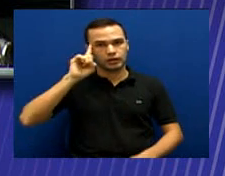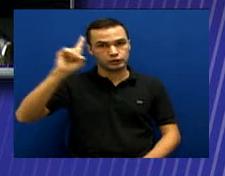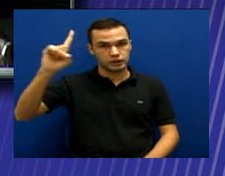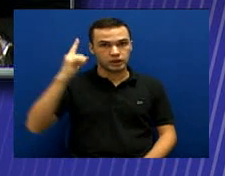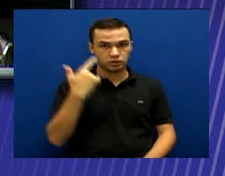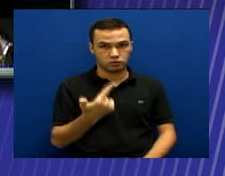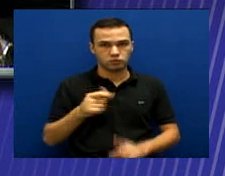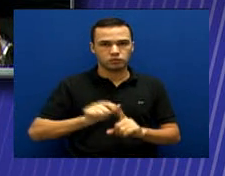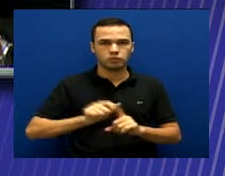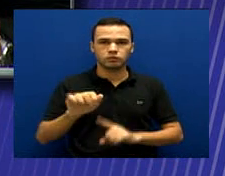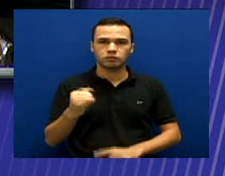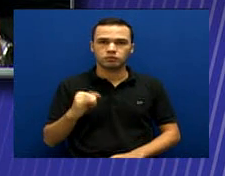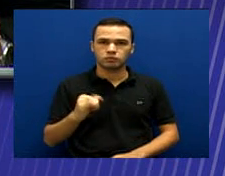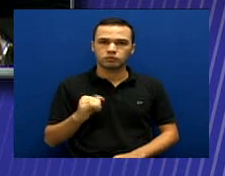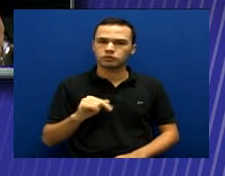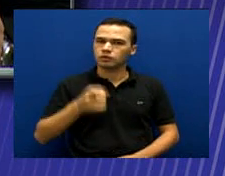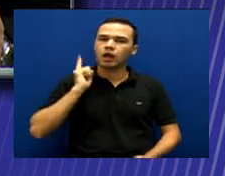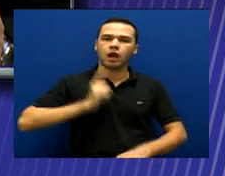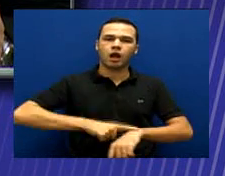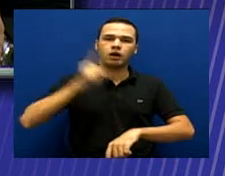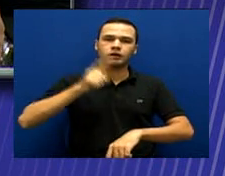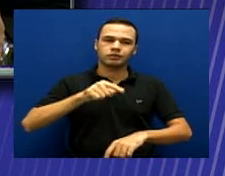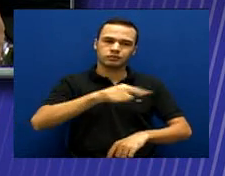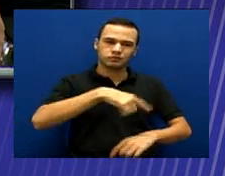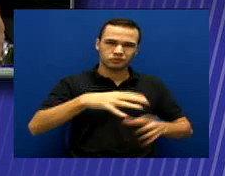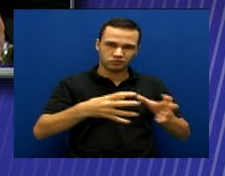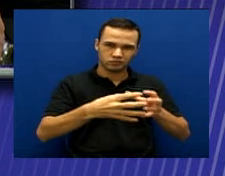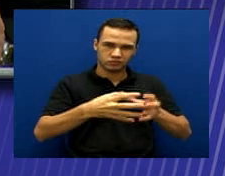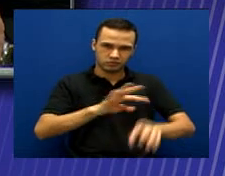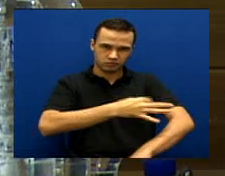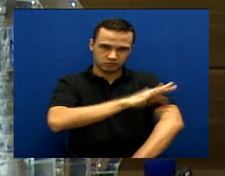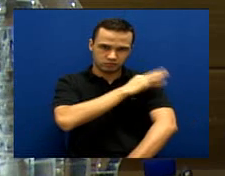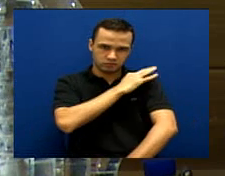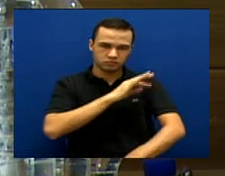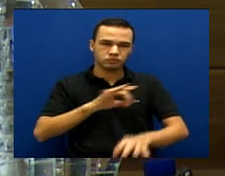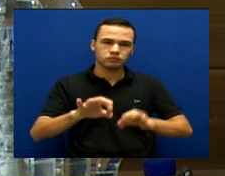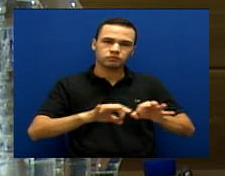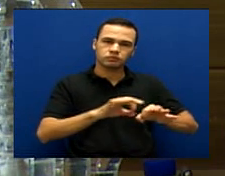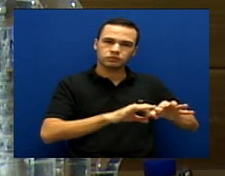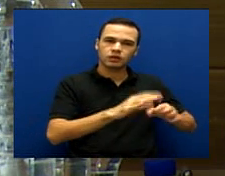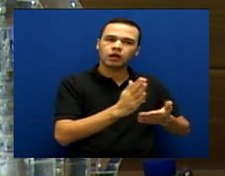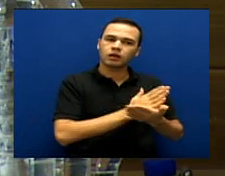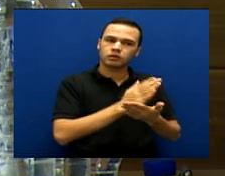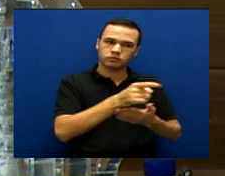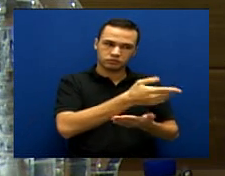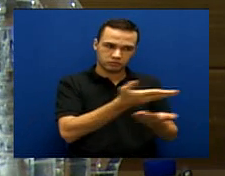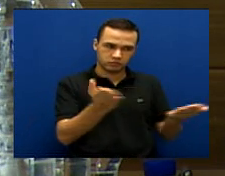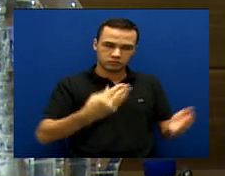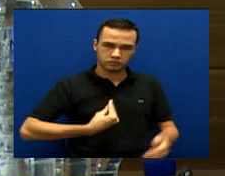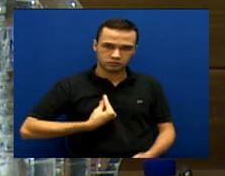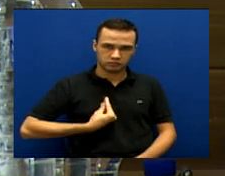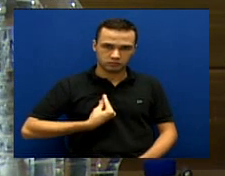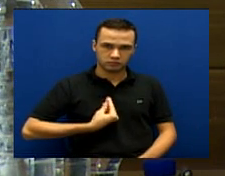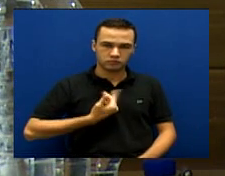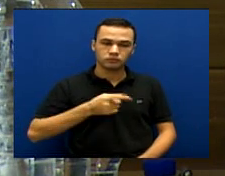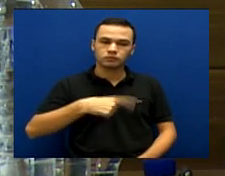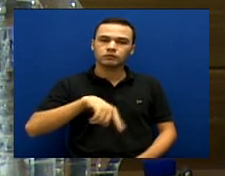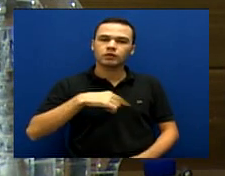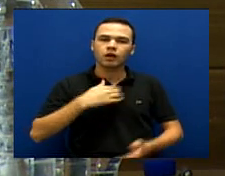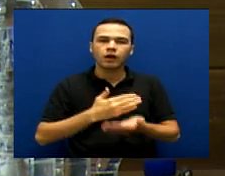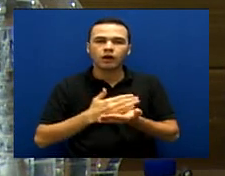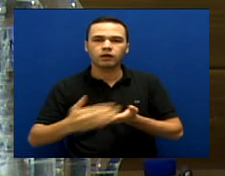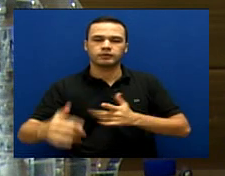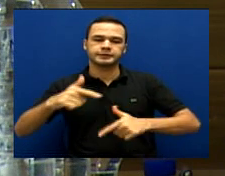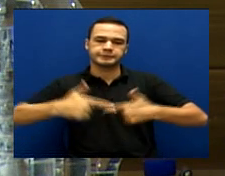de janeiro automaticamente a nossa equipe técnica e tenha alguns deles aqui presente é começamos a trabalhar